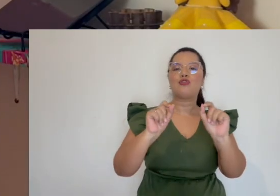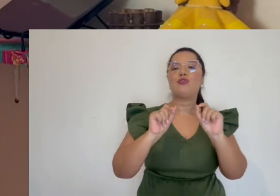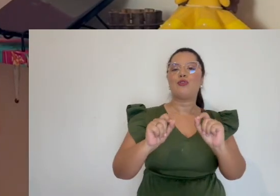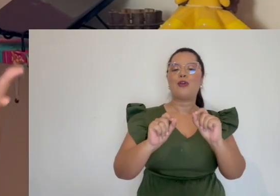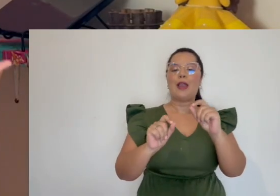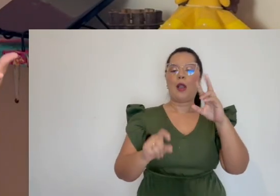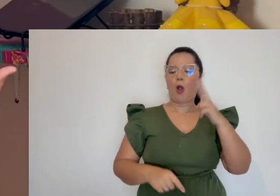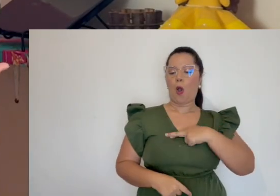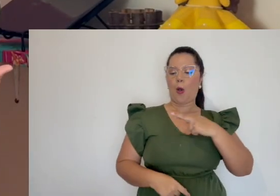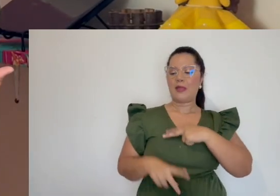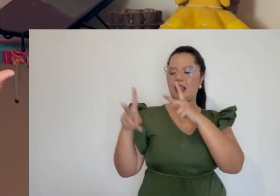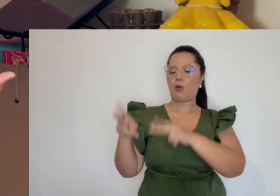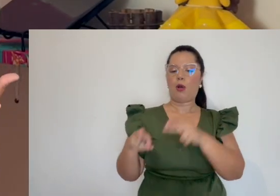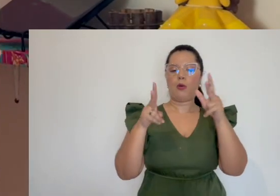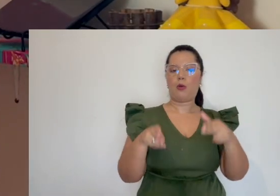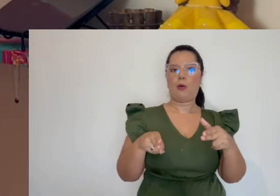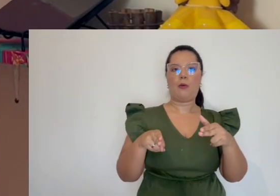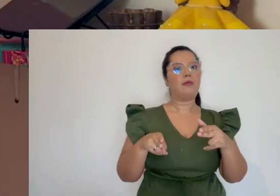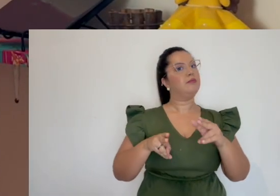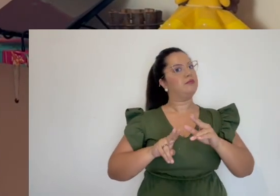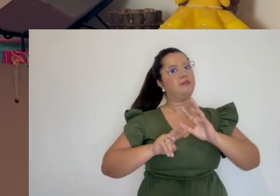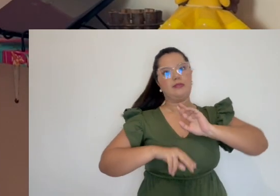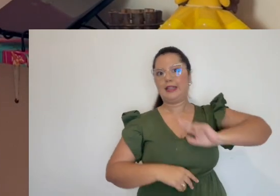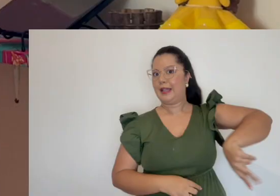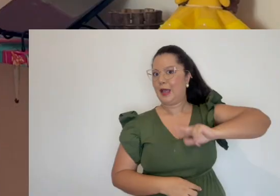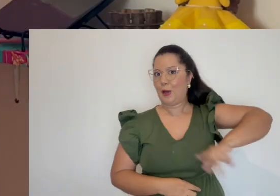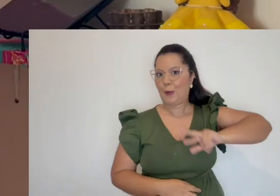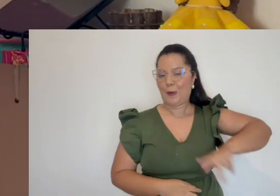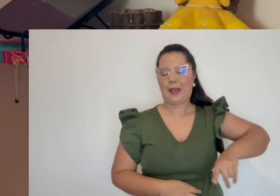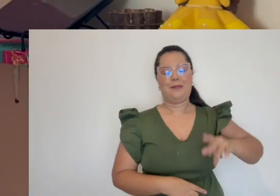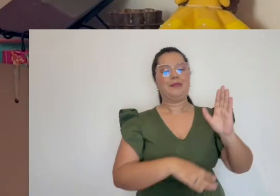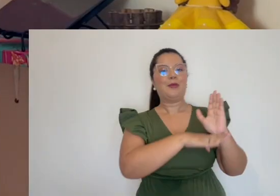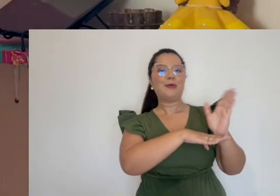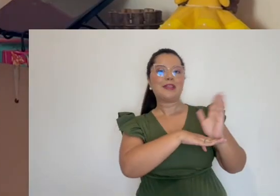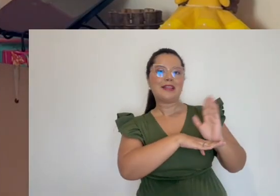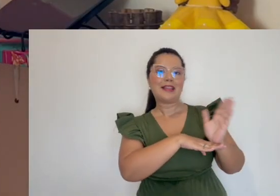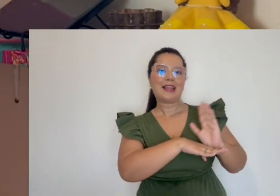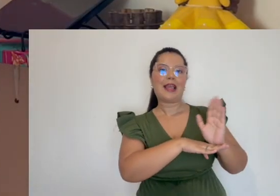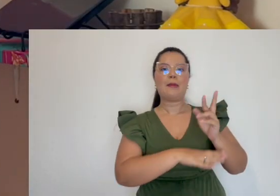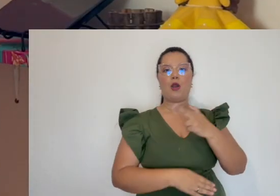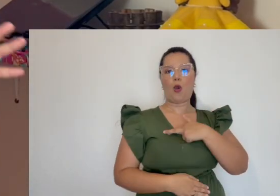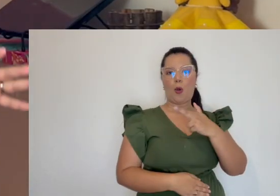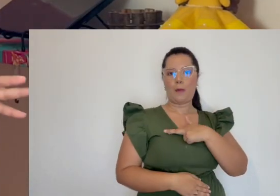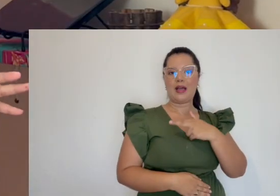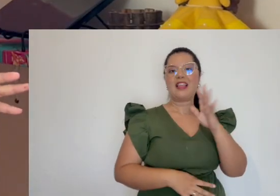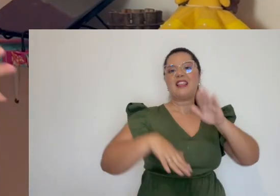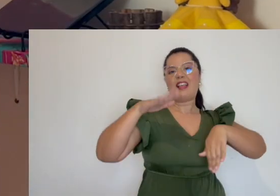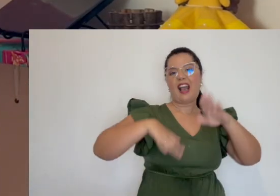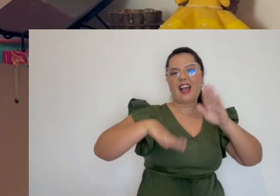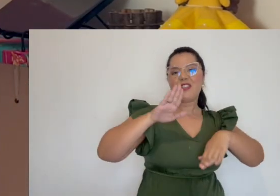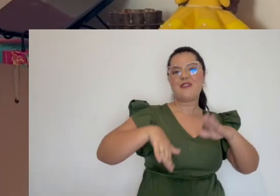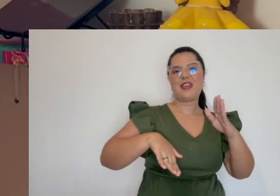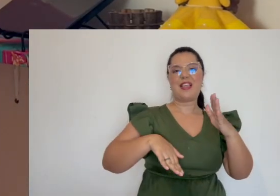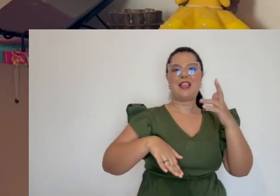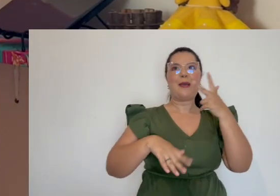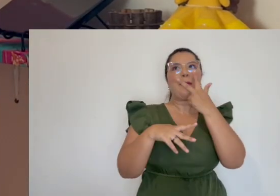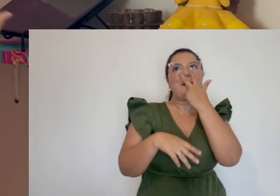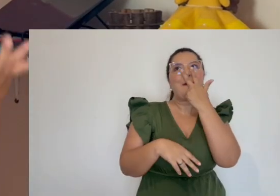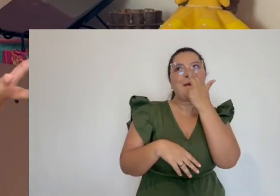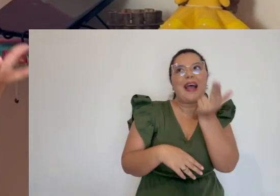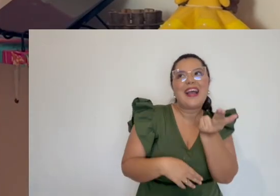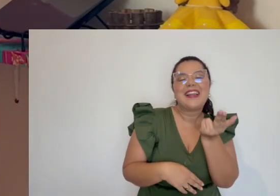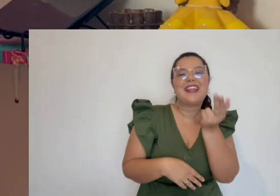tudo igual. Quando a gente pensa no cinema de romance, muitas pessoas acabam colocando ele em segundo plano, como se fosse